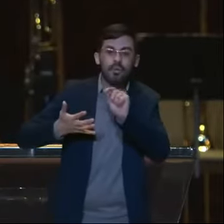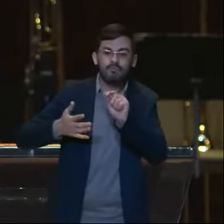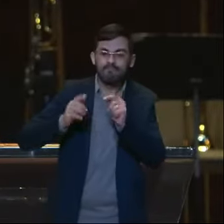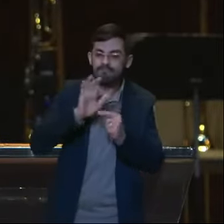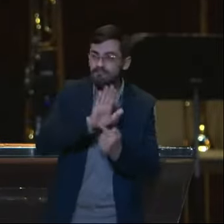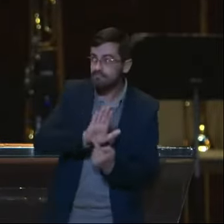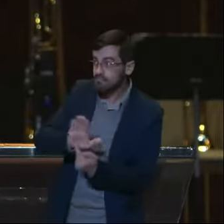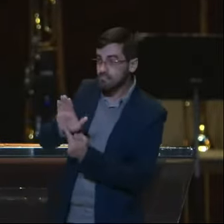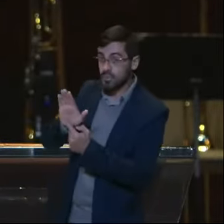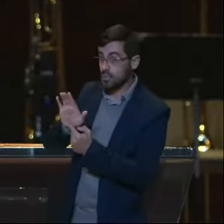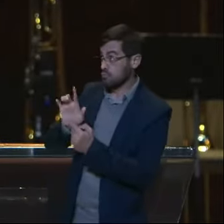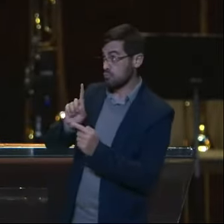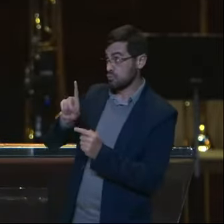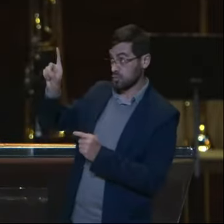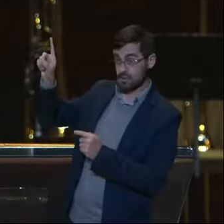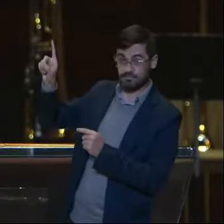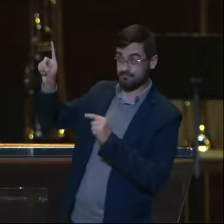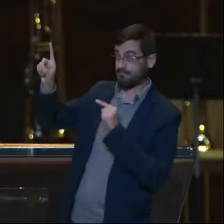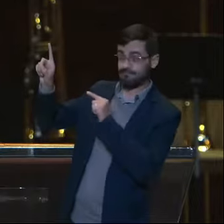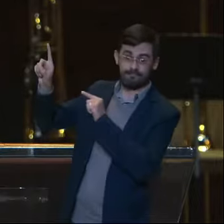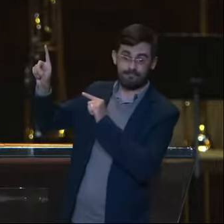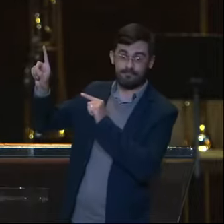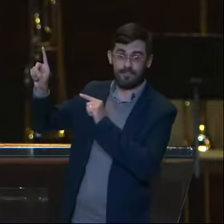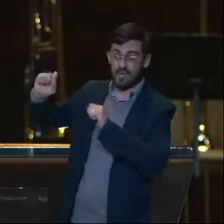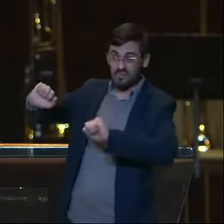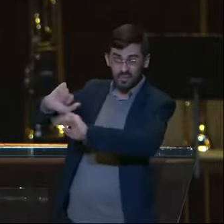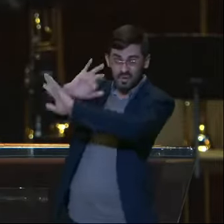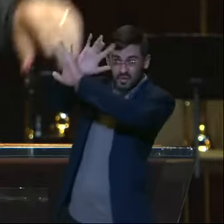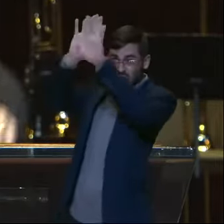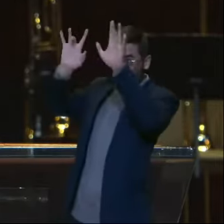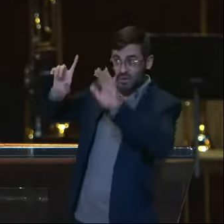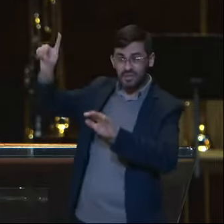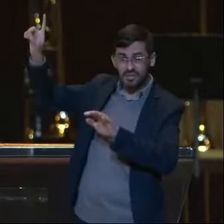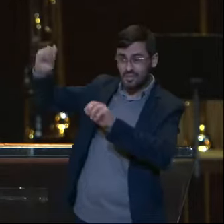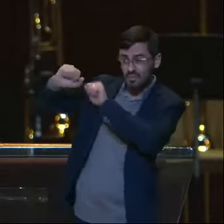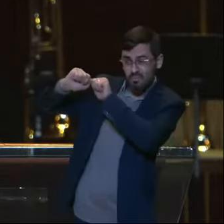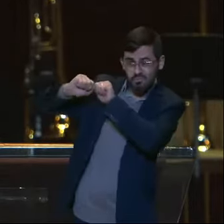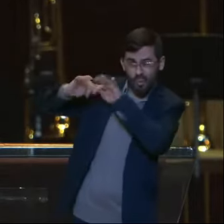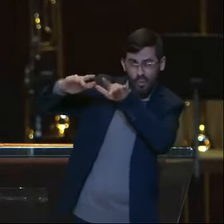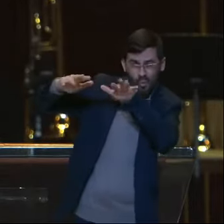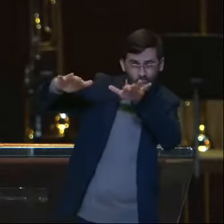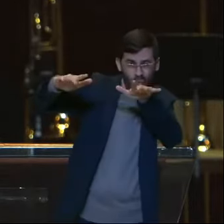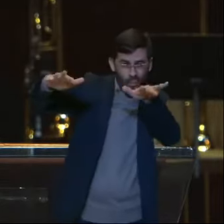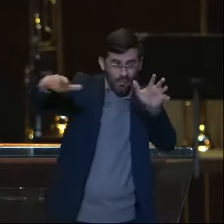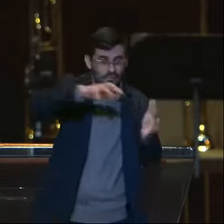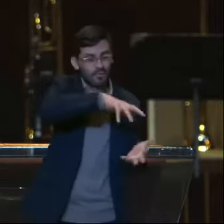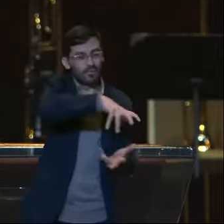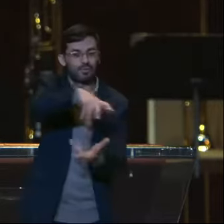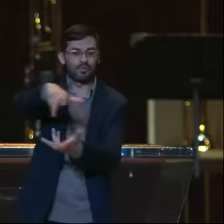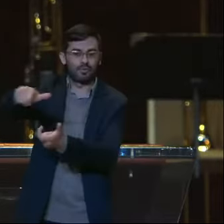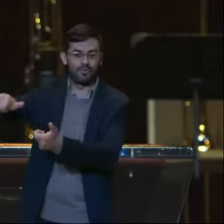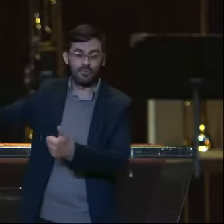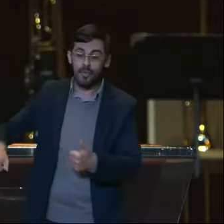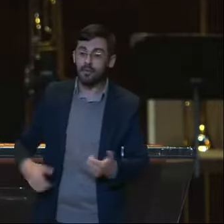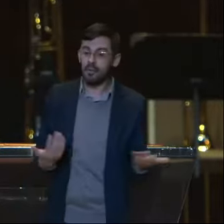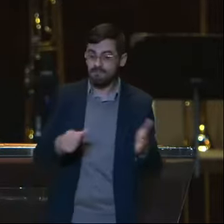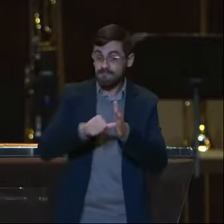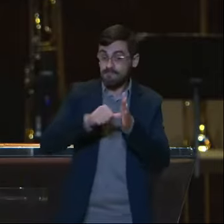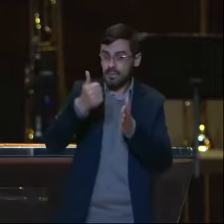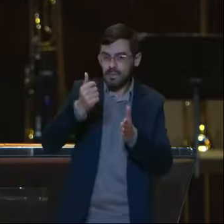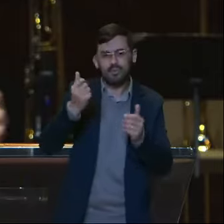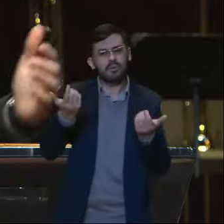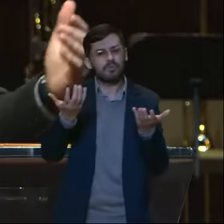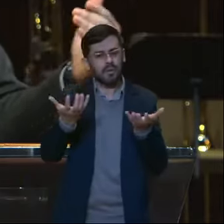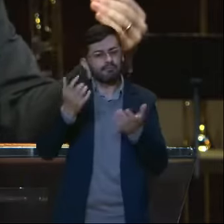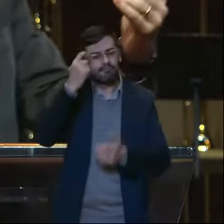Ele, apontar para Jesus, e que a glória de Deus se espalhe pela terra. A primeira coisa que eu queria meditar